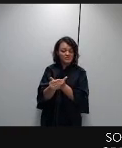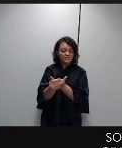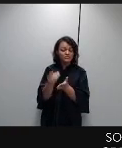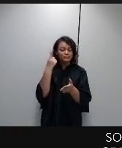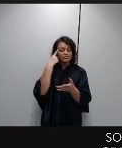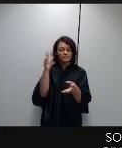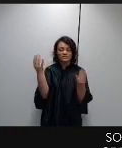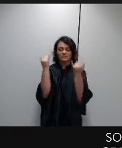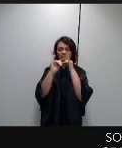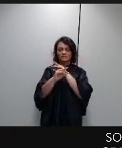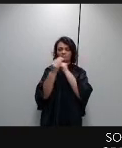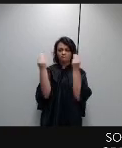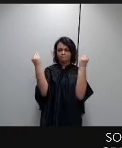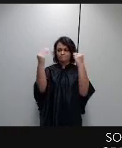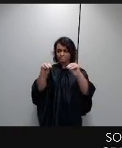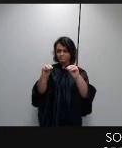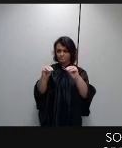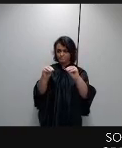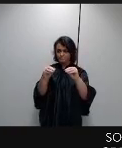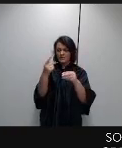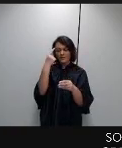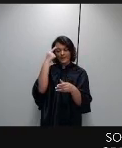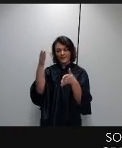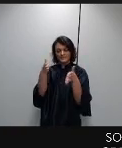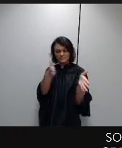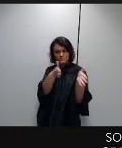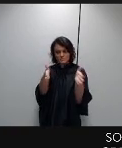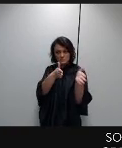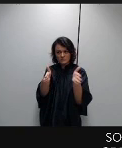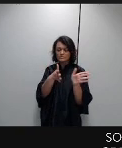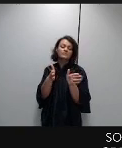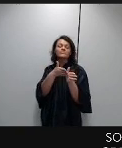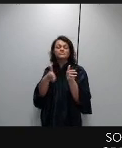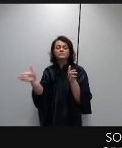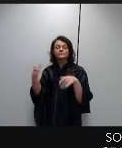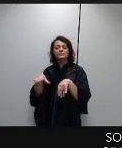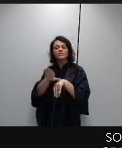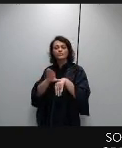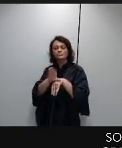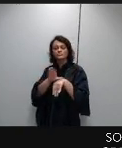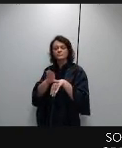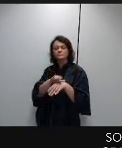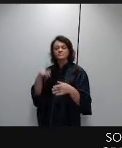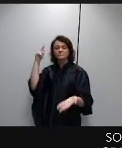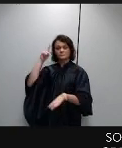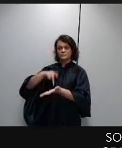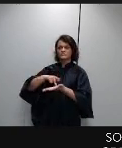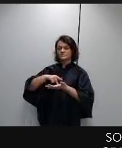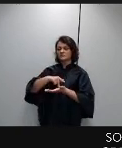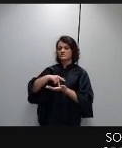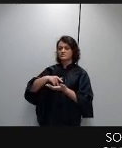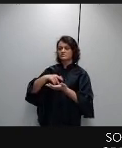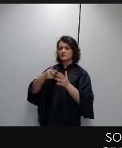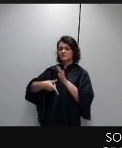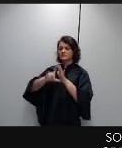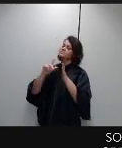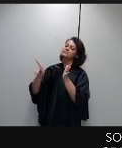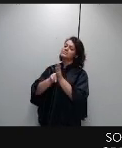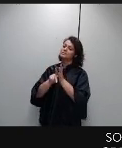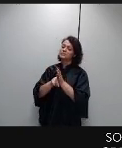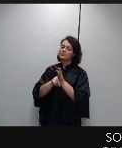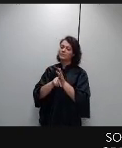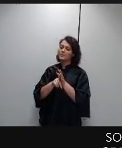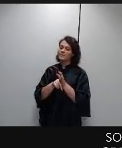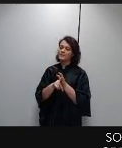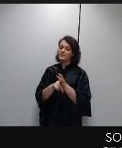aplicando-se aos prazos em curso para const o crédito originais de receita patrimonial Além